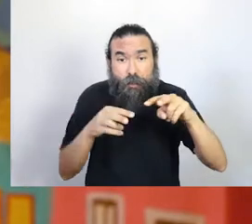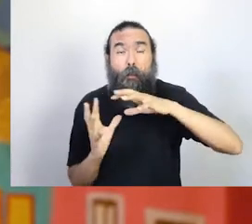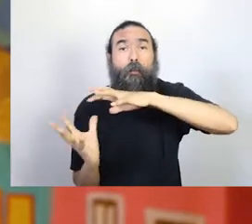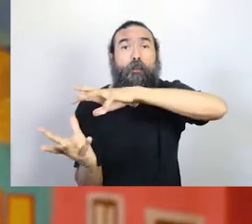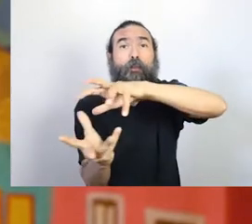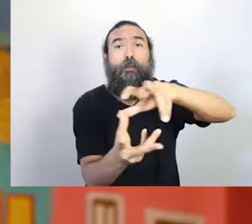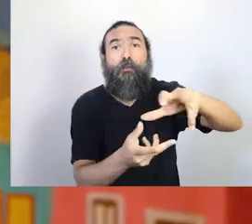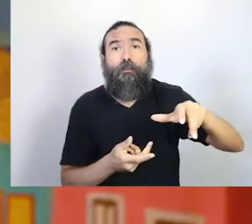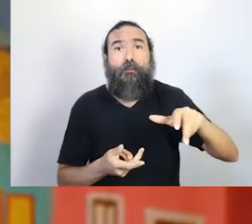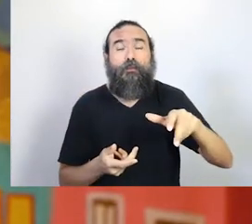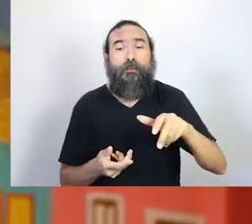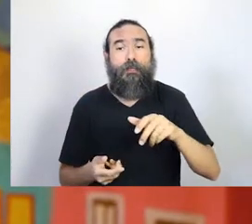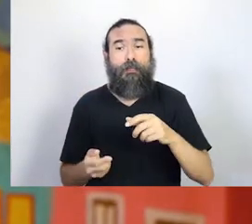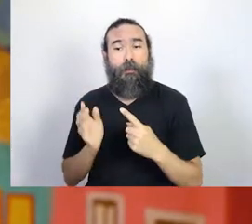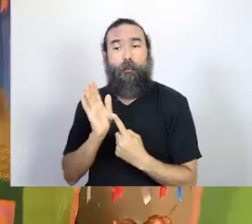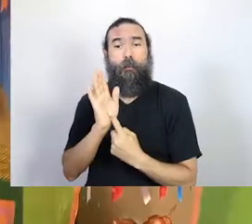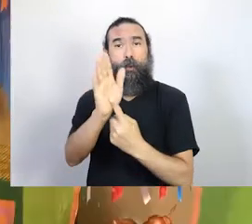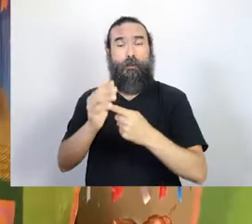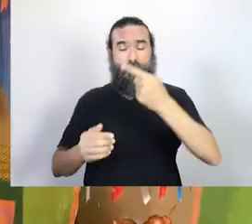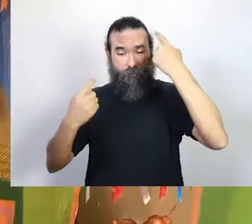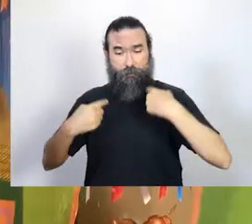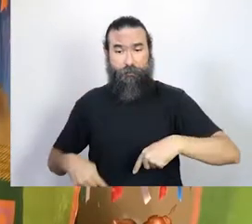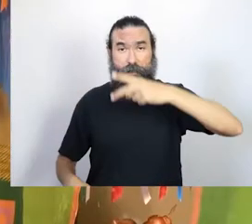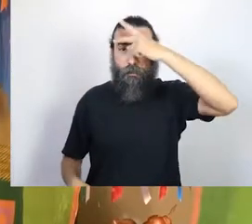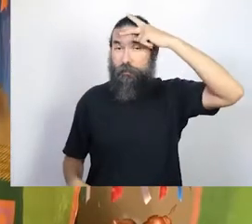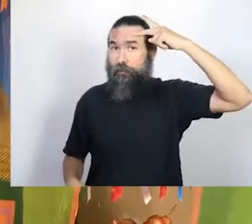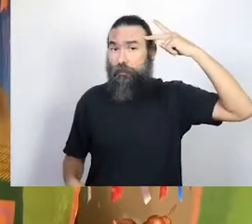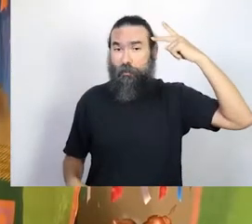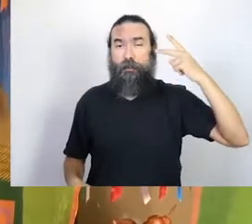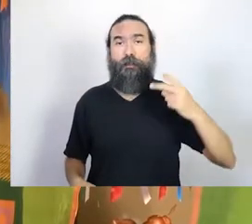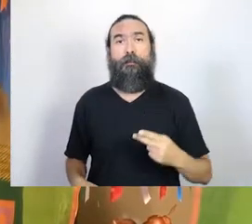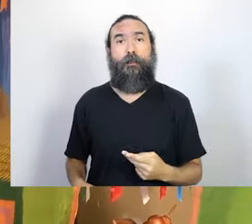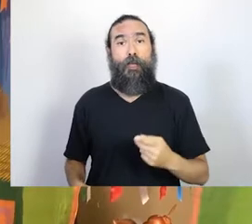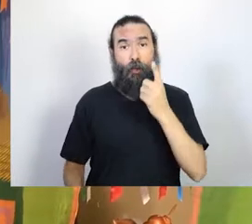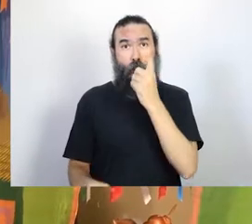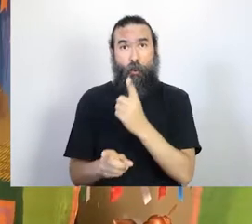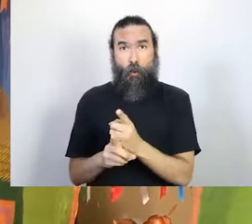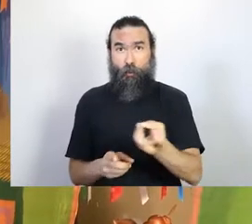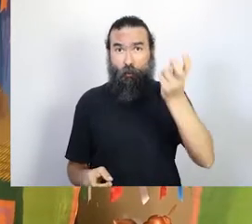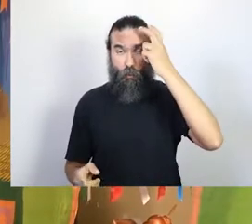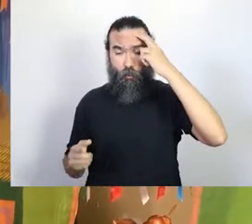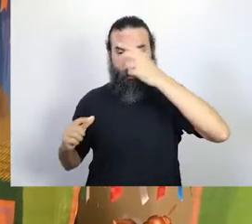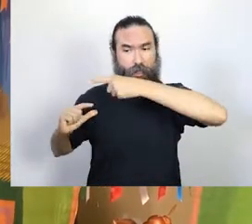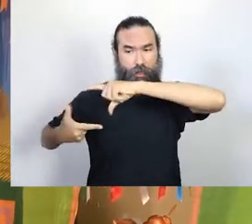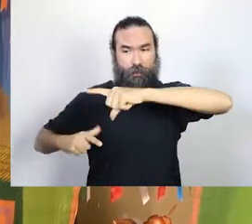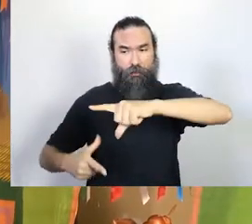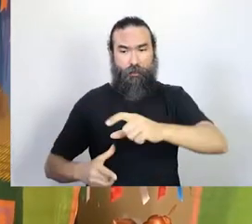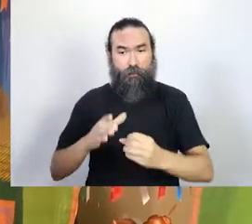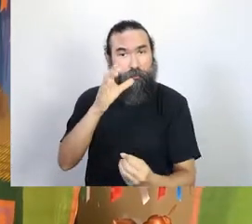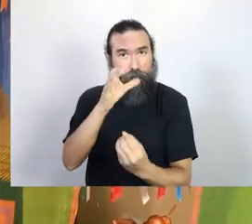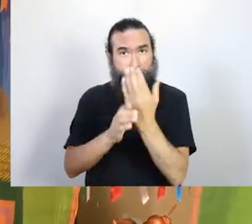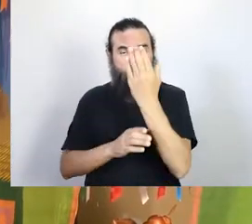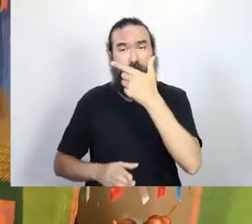mundo, de se expressar no mundo. O encontro de culturas tradicionais, ele começa no ano de 2001,